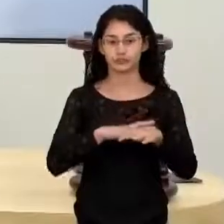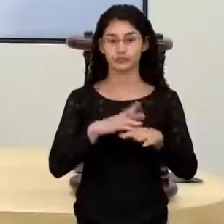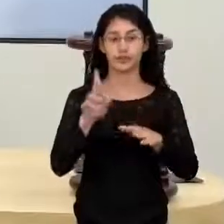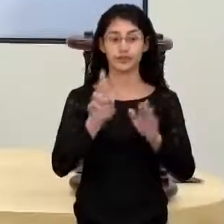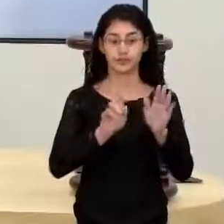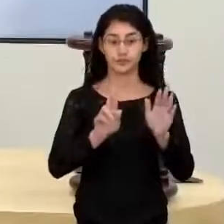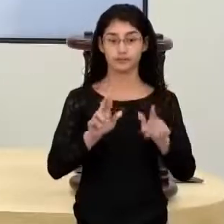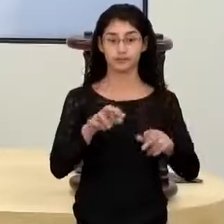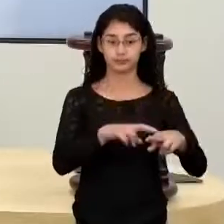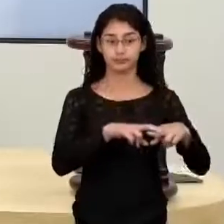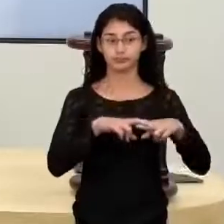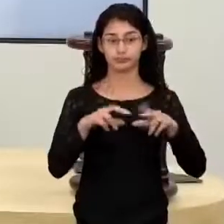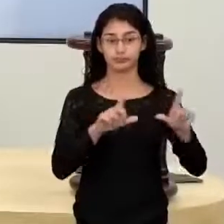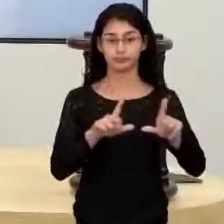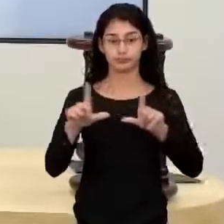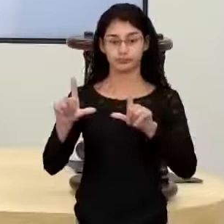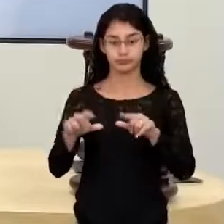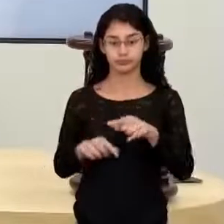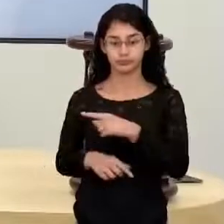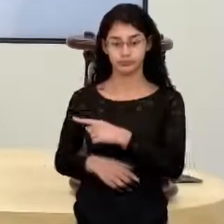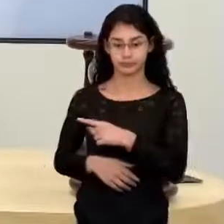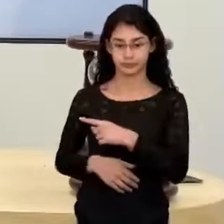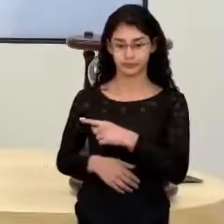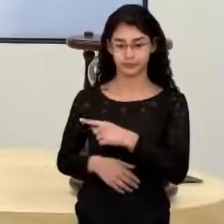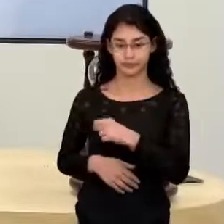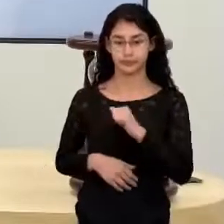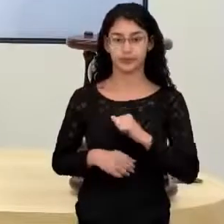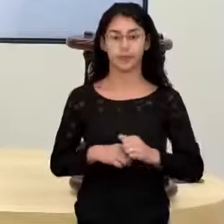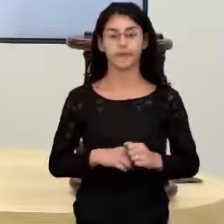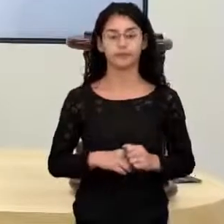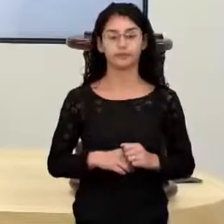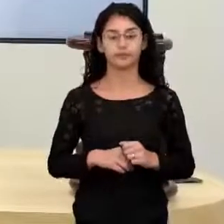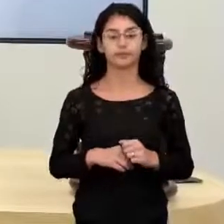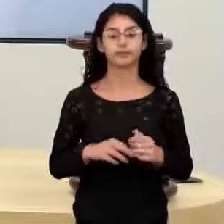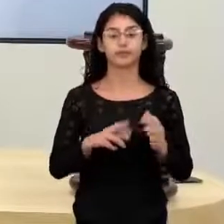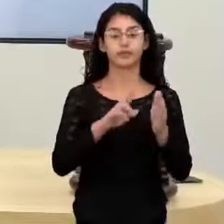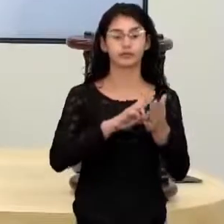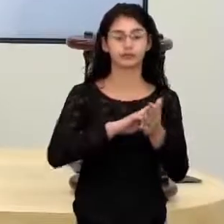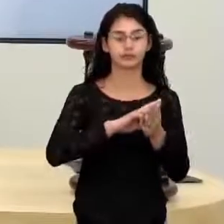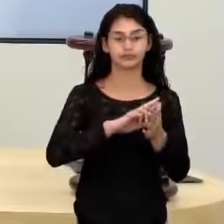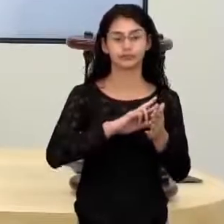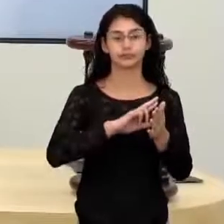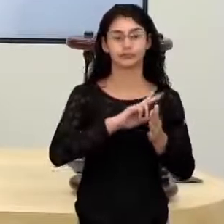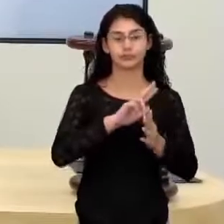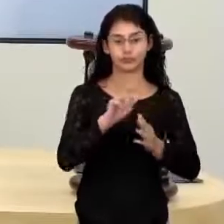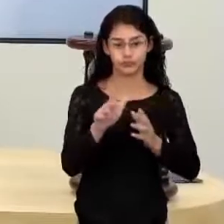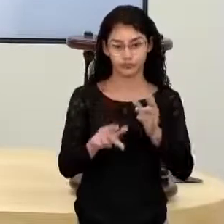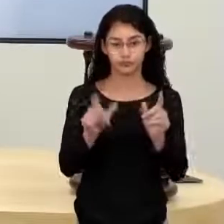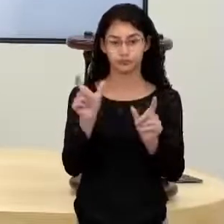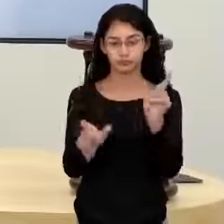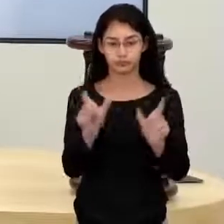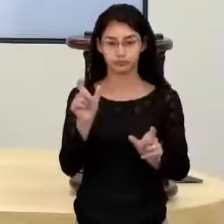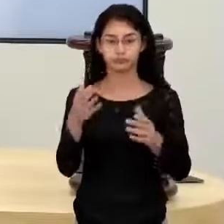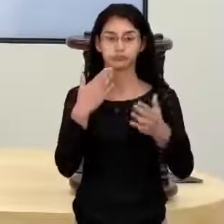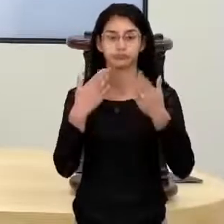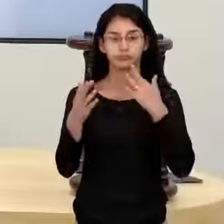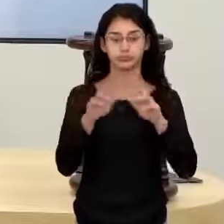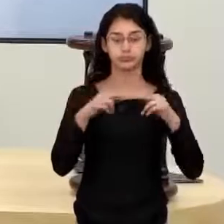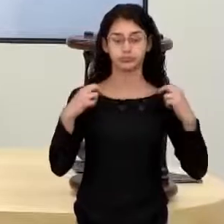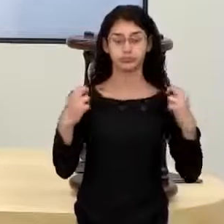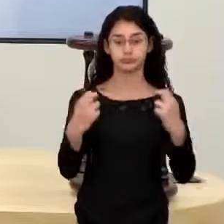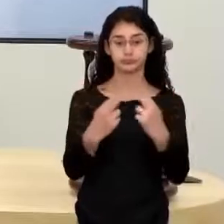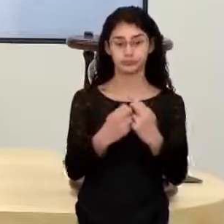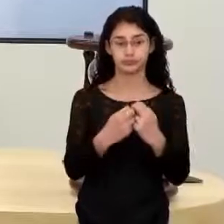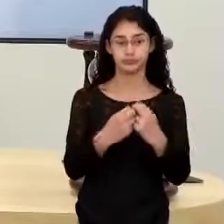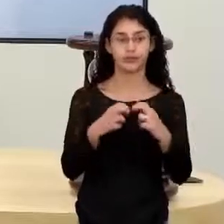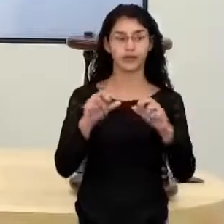não esquecerem, né? Tem aqui, ó, o Poder Legislativo, e aí nós temos várias pessoas conversando em uma reunião. É a